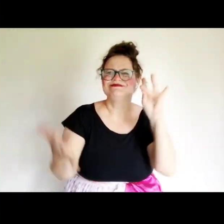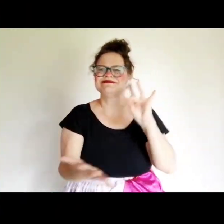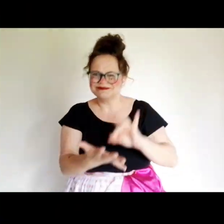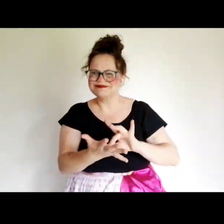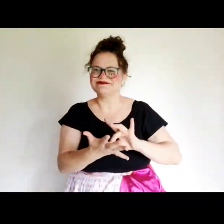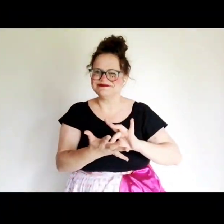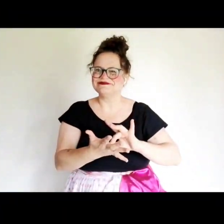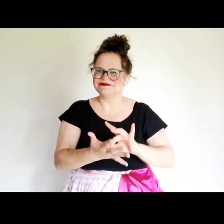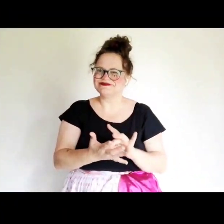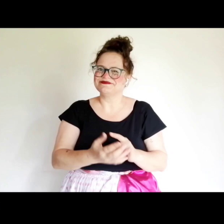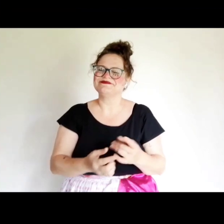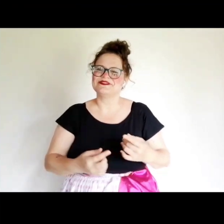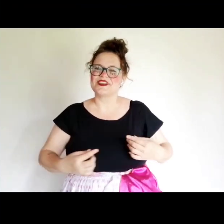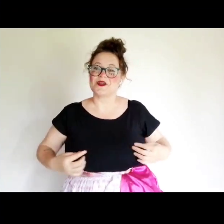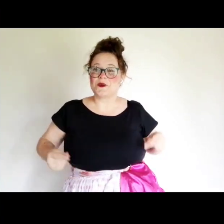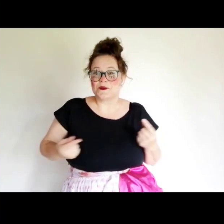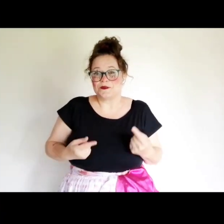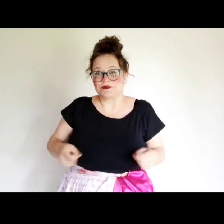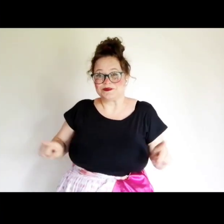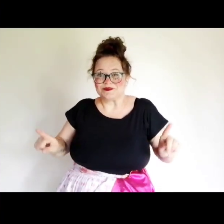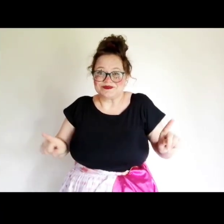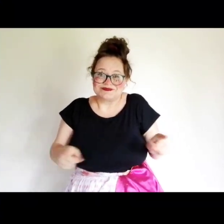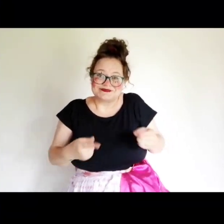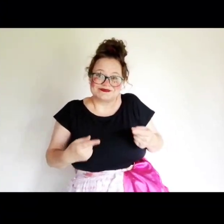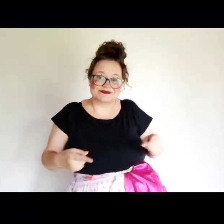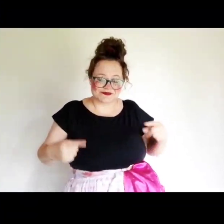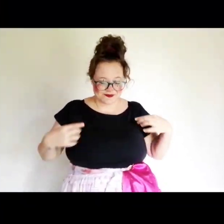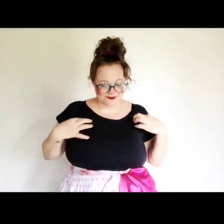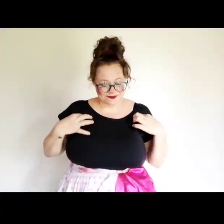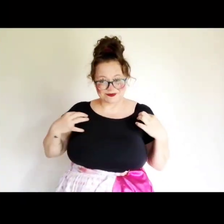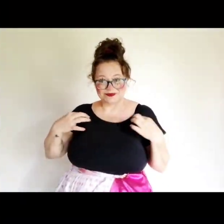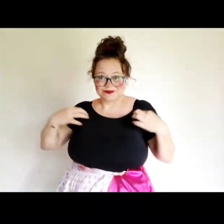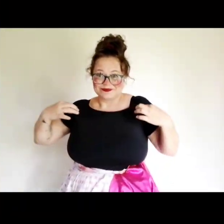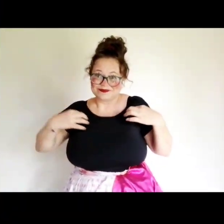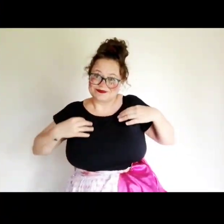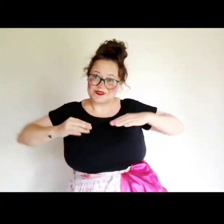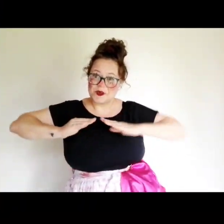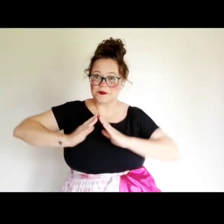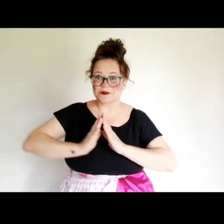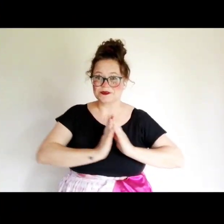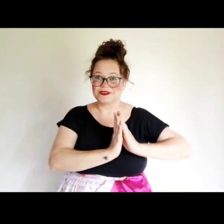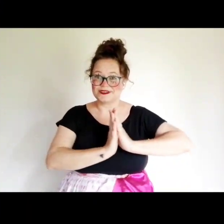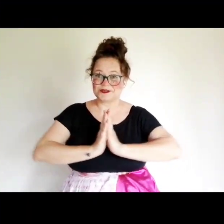humilha, humilha. Drag de pano, boneca de pano, boneca de pano.